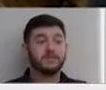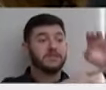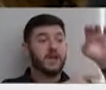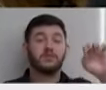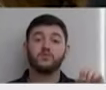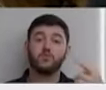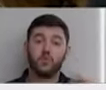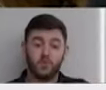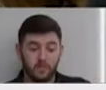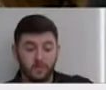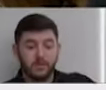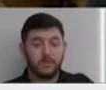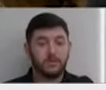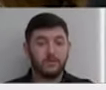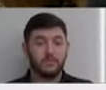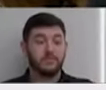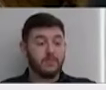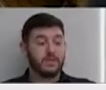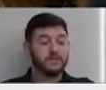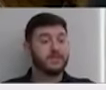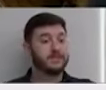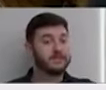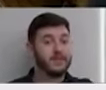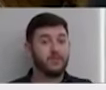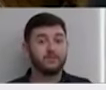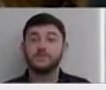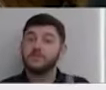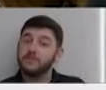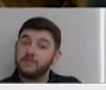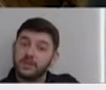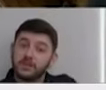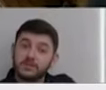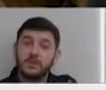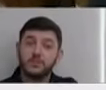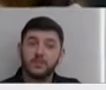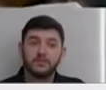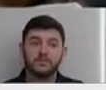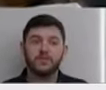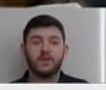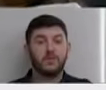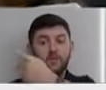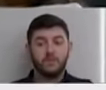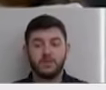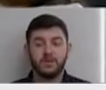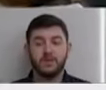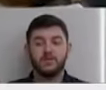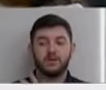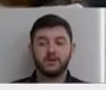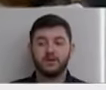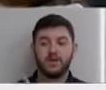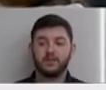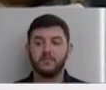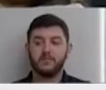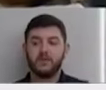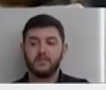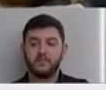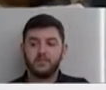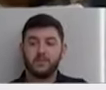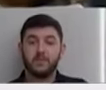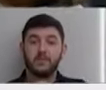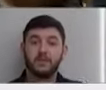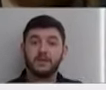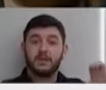um financiamento, isso vai ser progressivo, né, a partir dos planos que os estados vão apresentar e